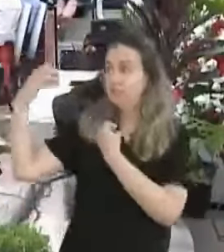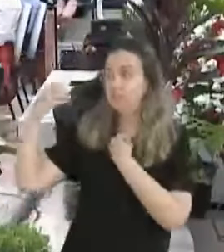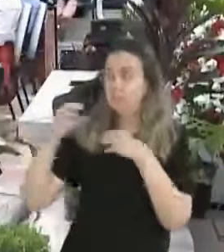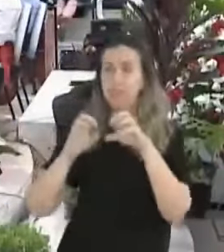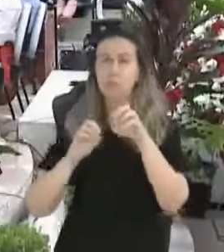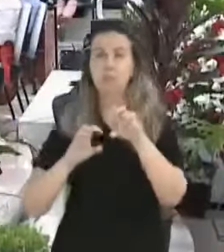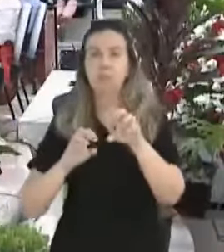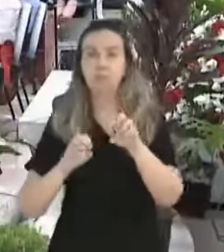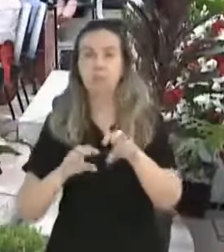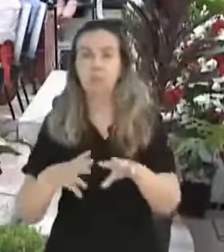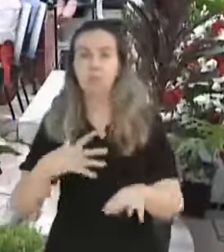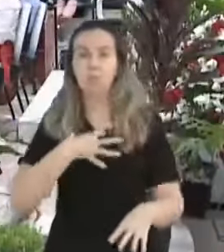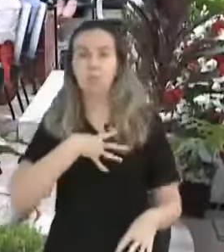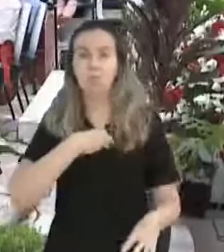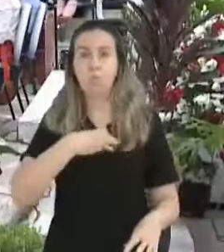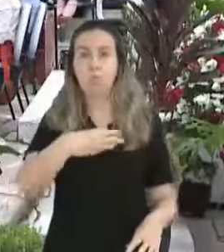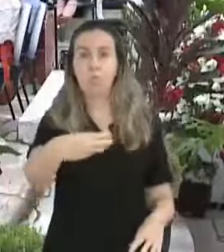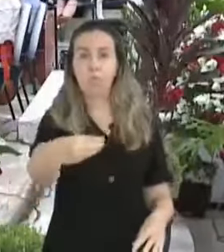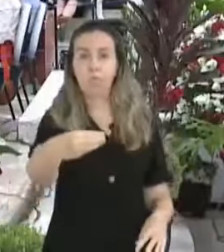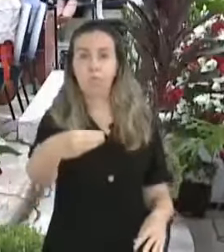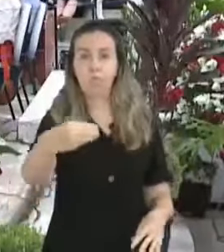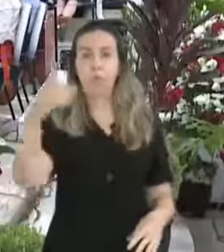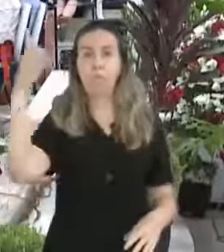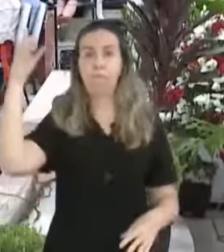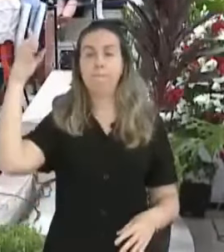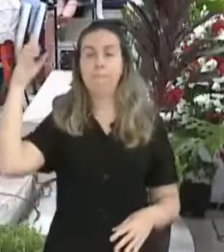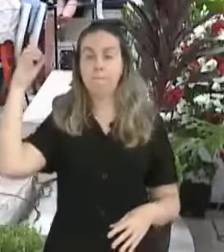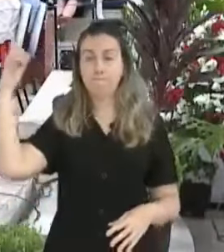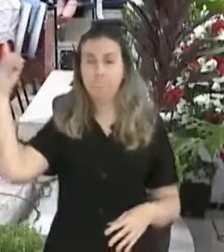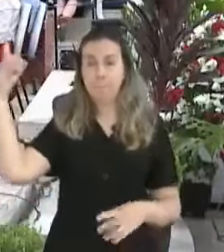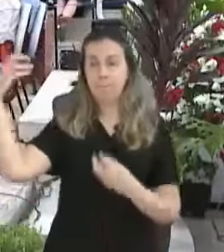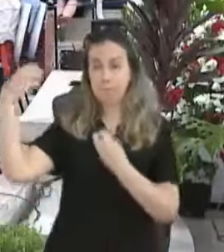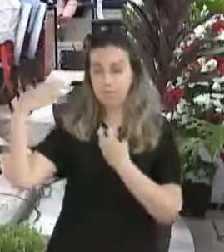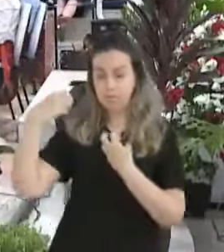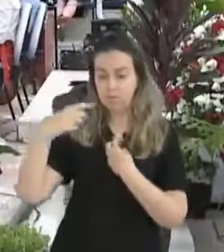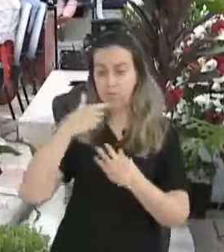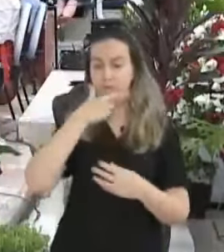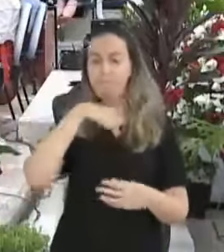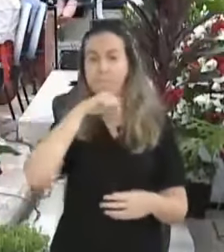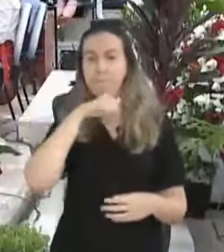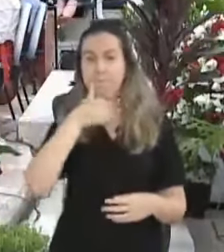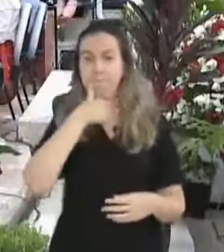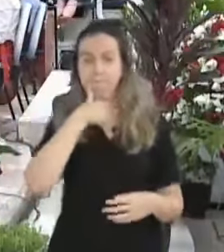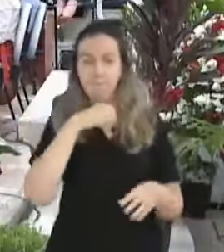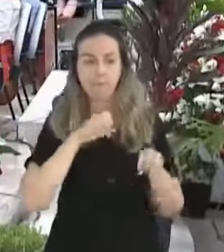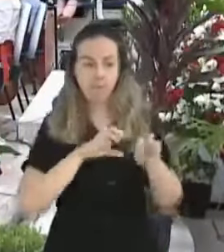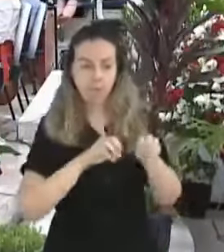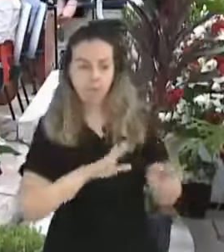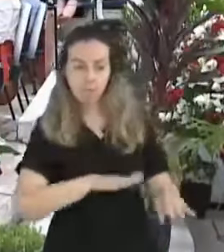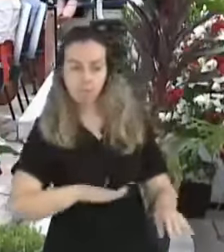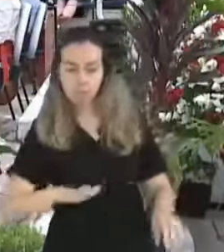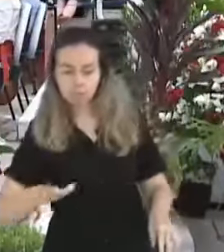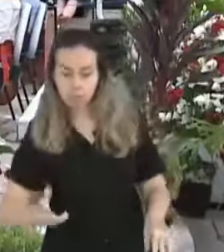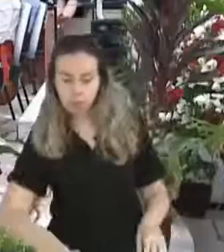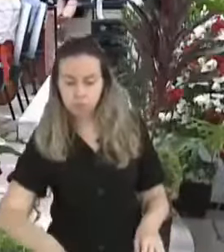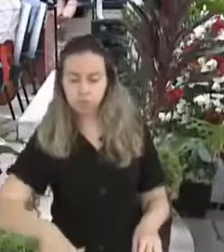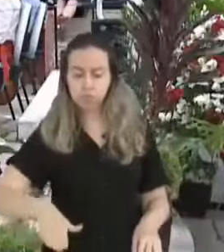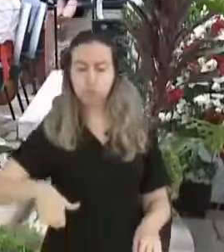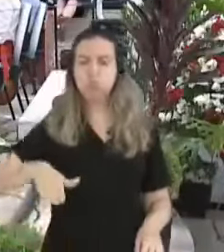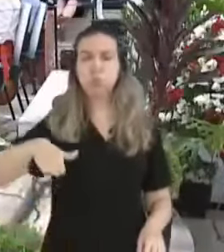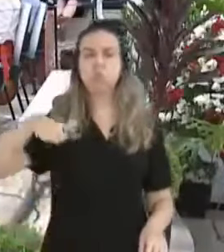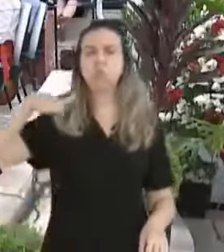transmitem. Como dizem até os entendidos, os próprios economistas, que começam a